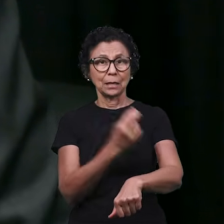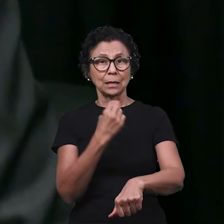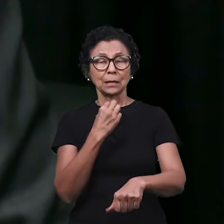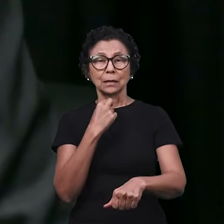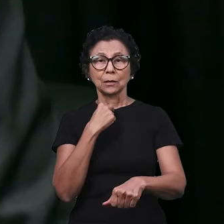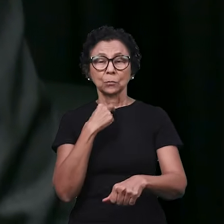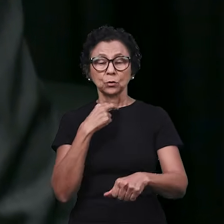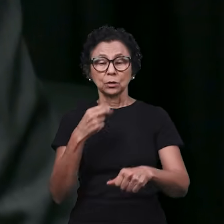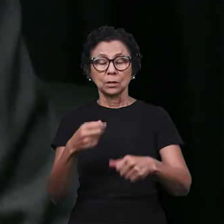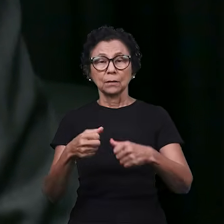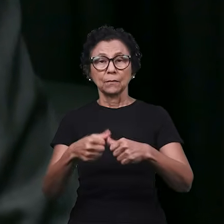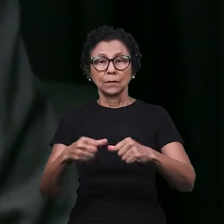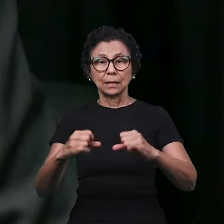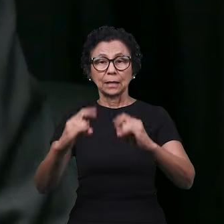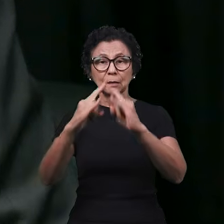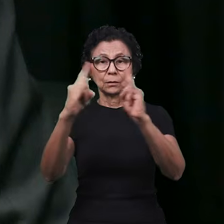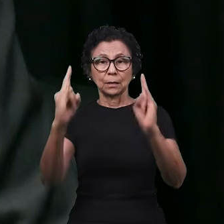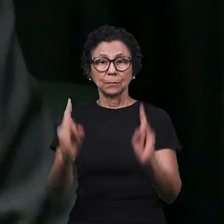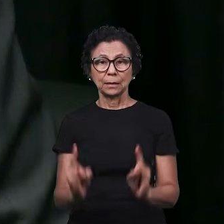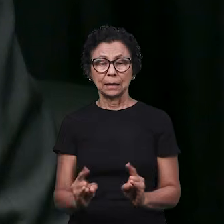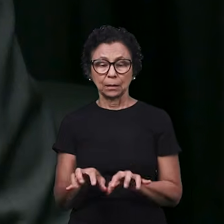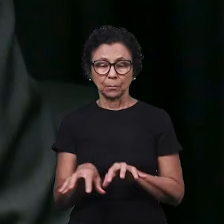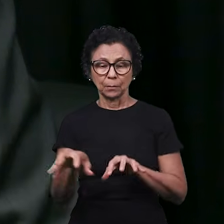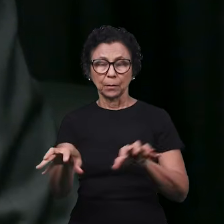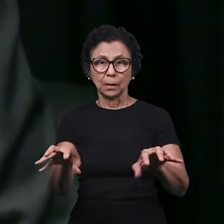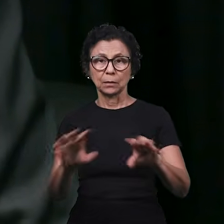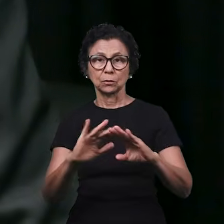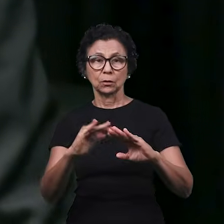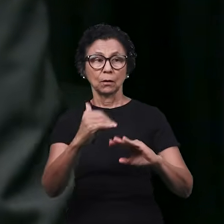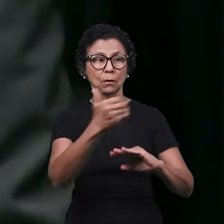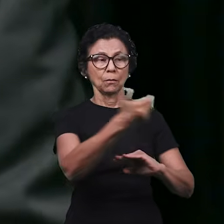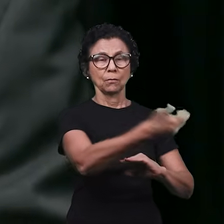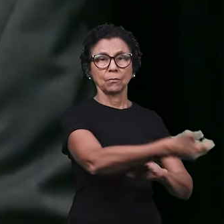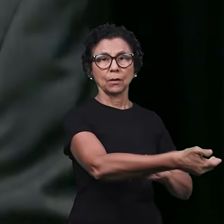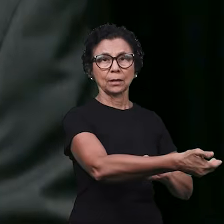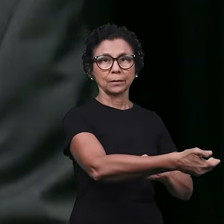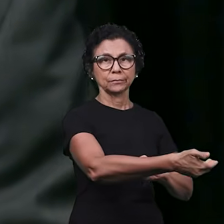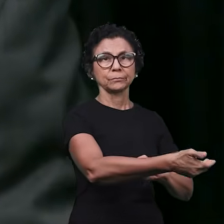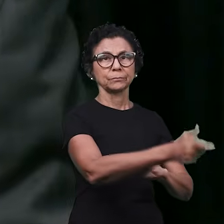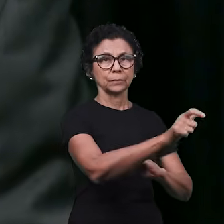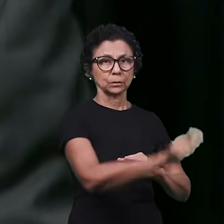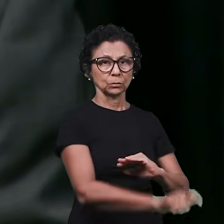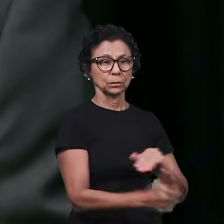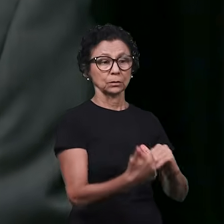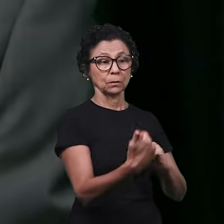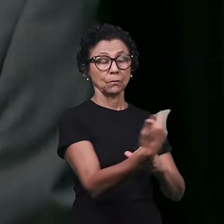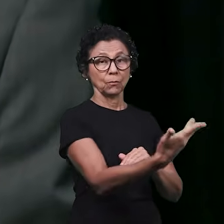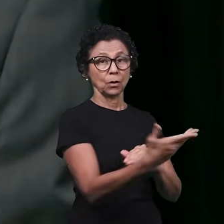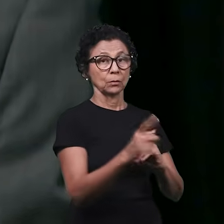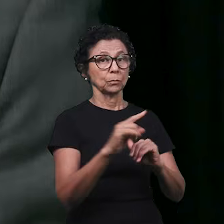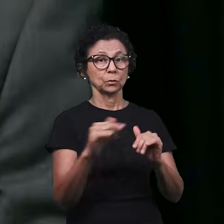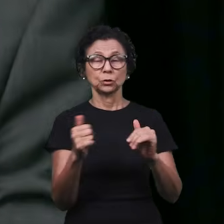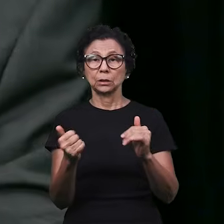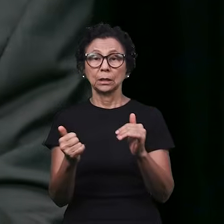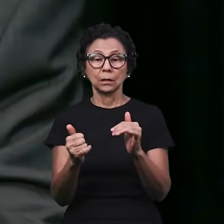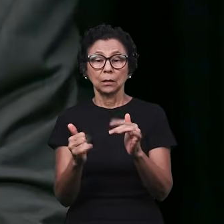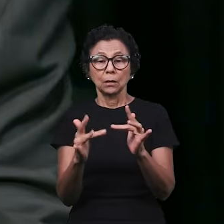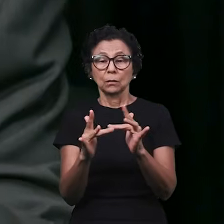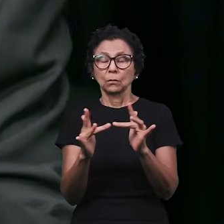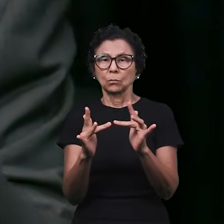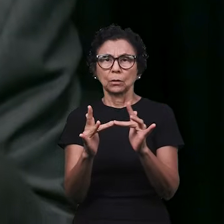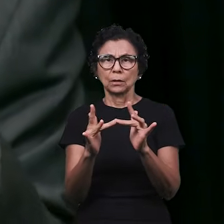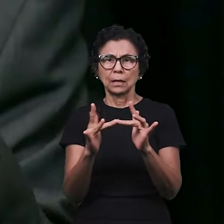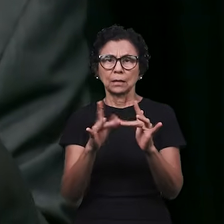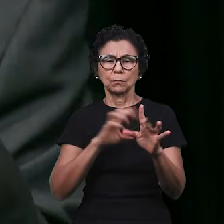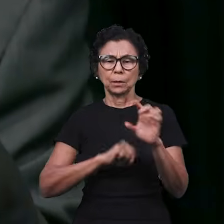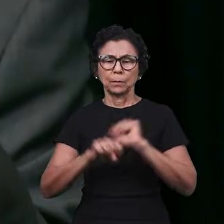santo. Então, quando você vê a igreja do Senhor, a igreja também, o chamado dela é para a santidade. A igreja está em volta